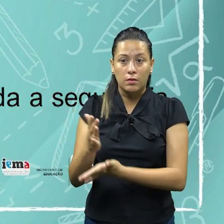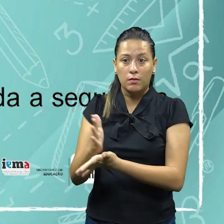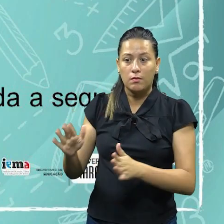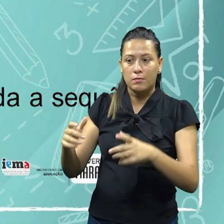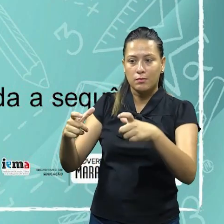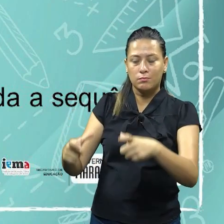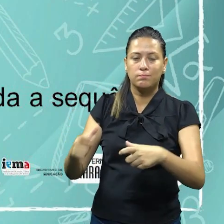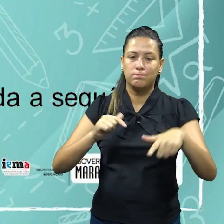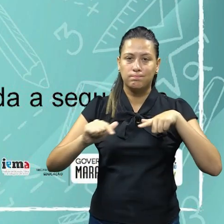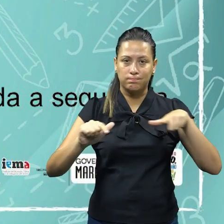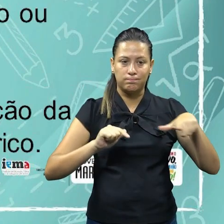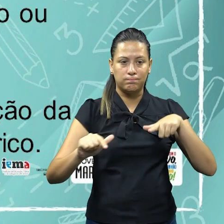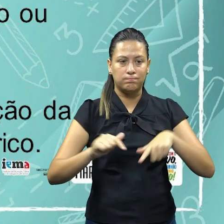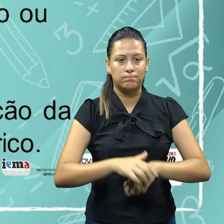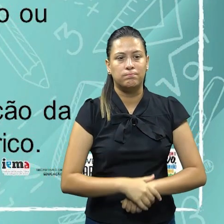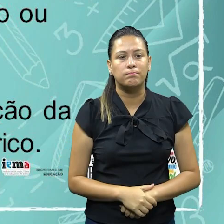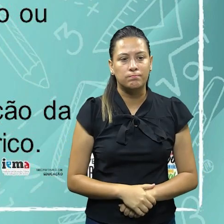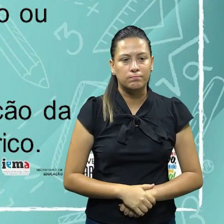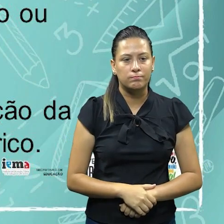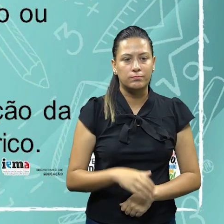trabalho.